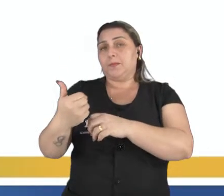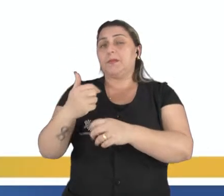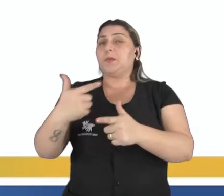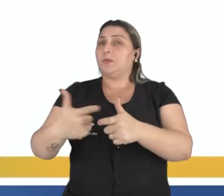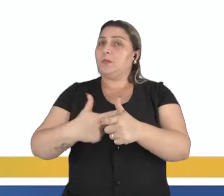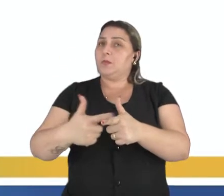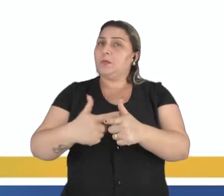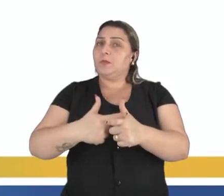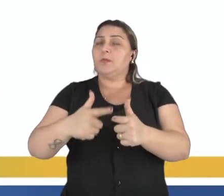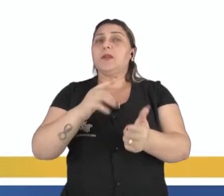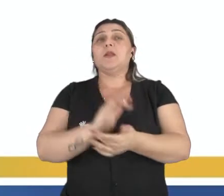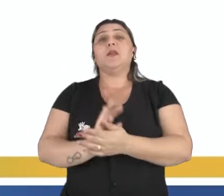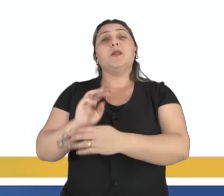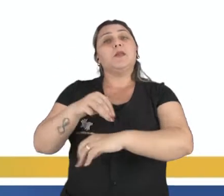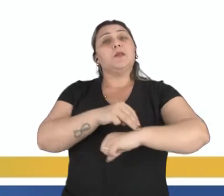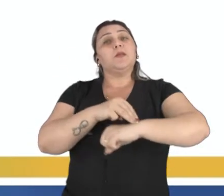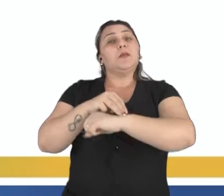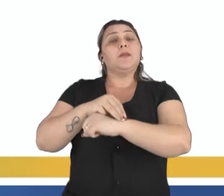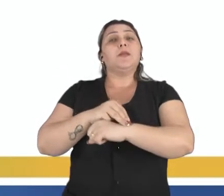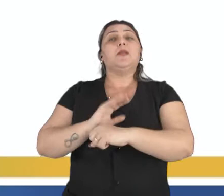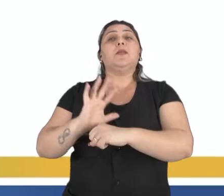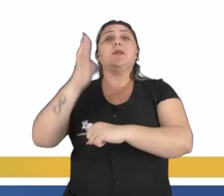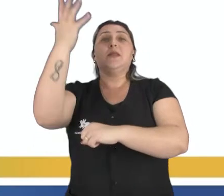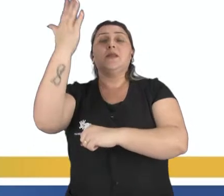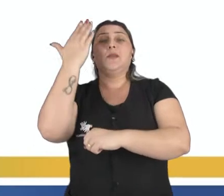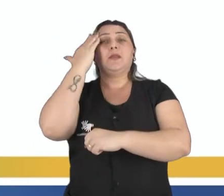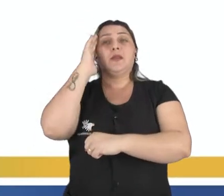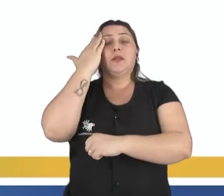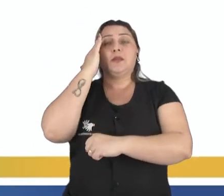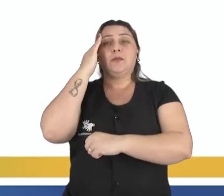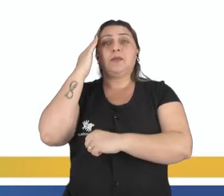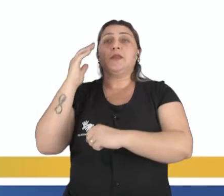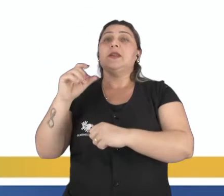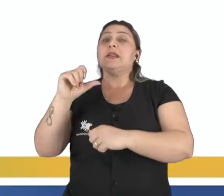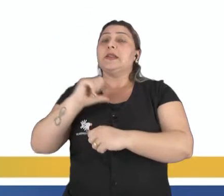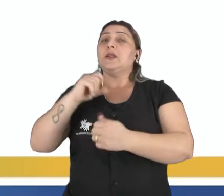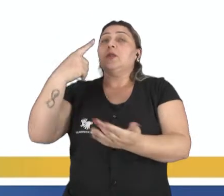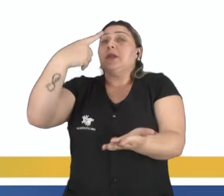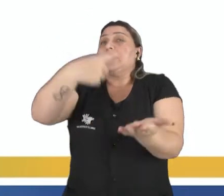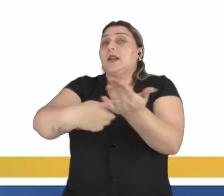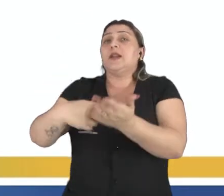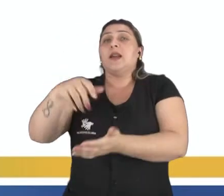questão, Naquele momento, predominava o entendimento vindo do Tratado de